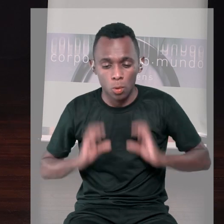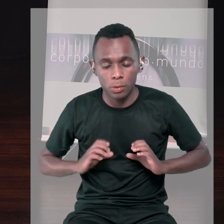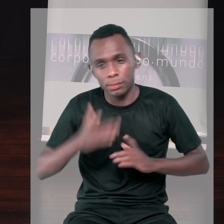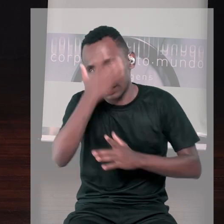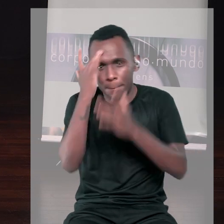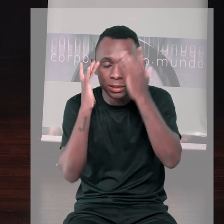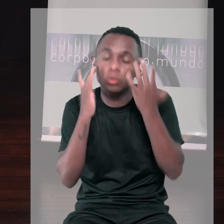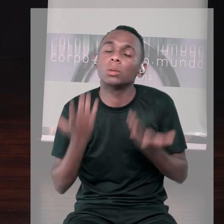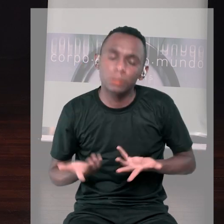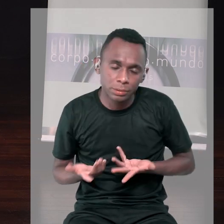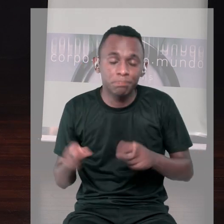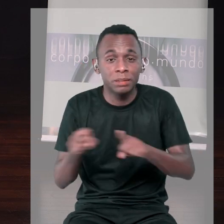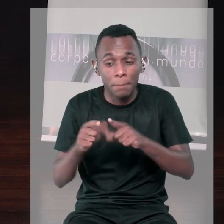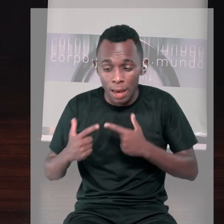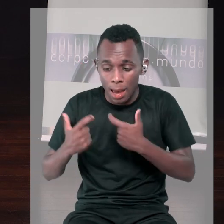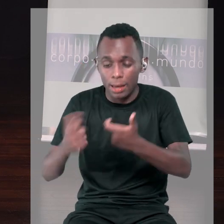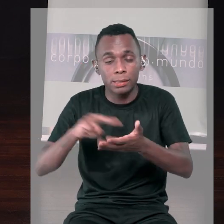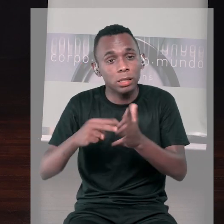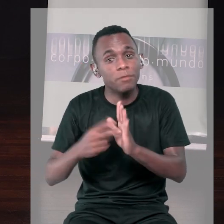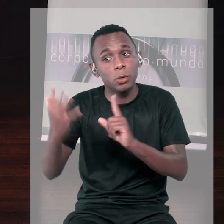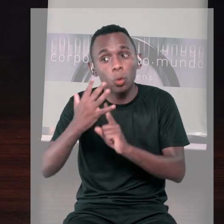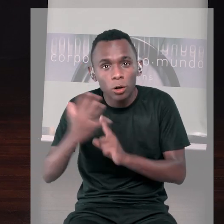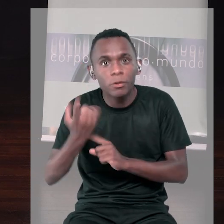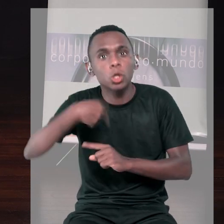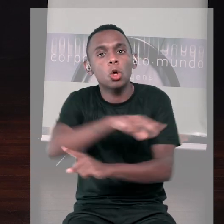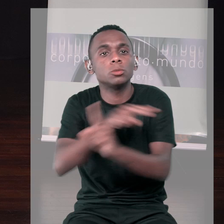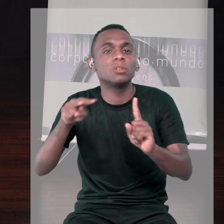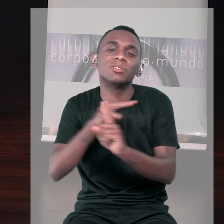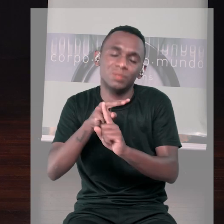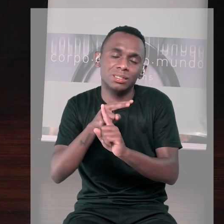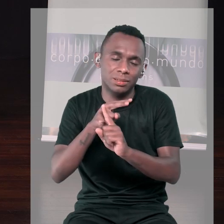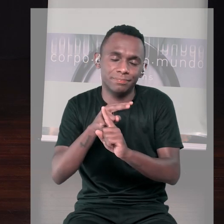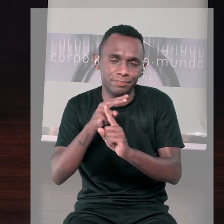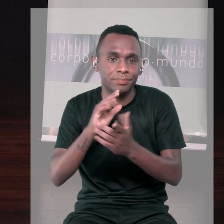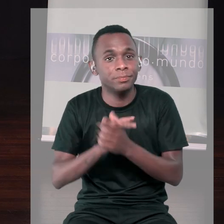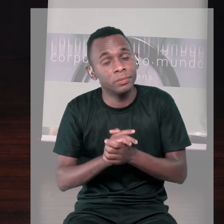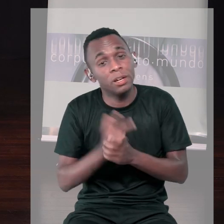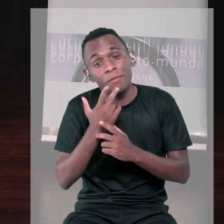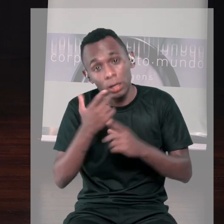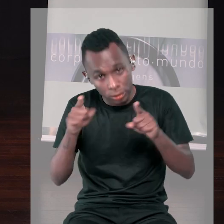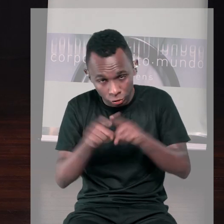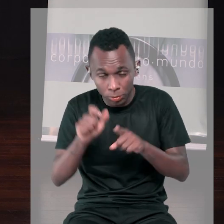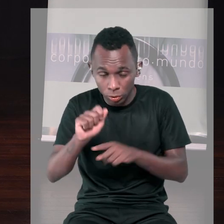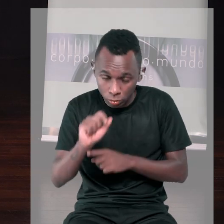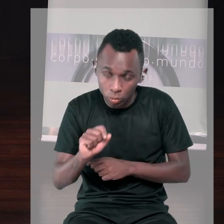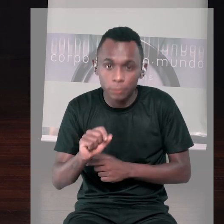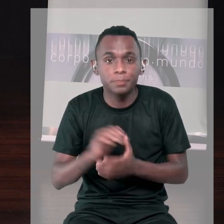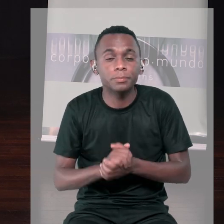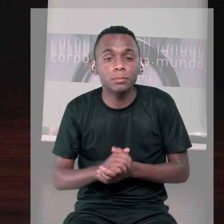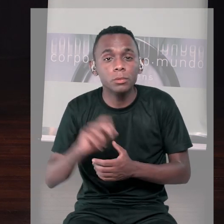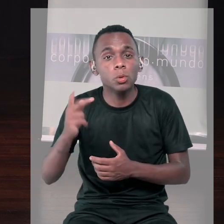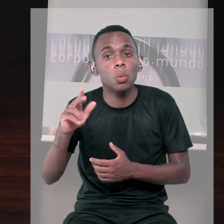pessoas, altera a maneira que nós mesmos nos enxergamos. Mais uma vez, fazendo referência ao professor Hugo Amaral, ele usa um termo